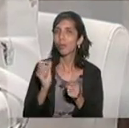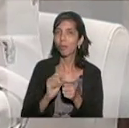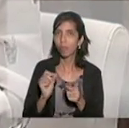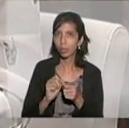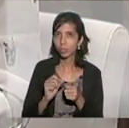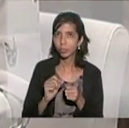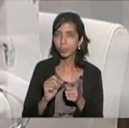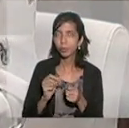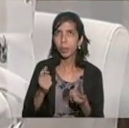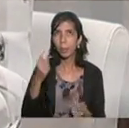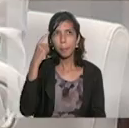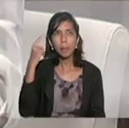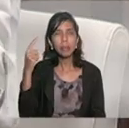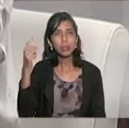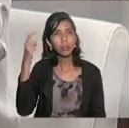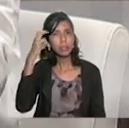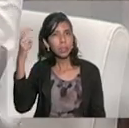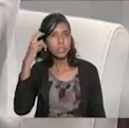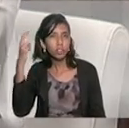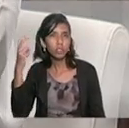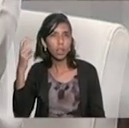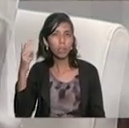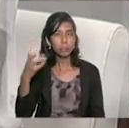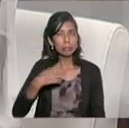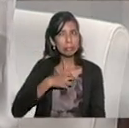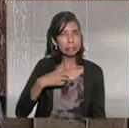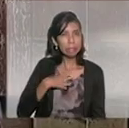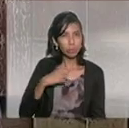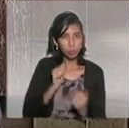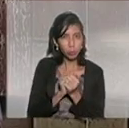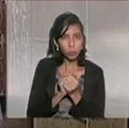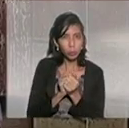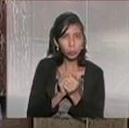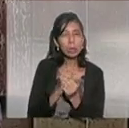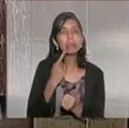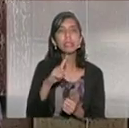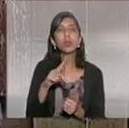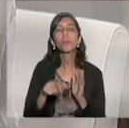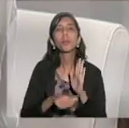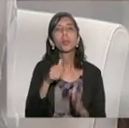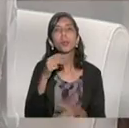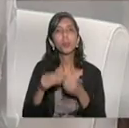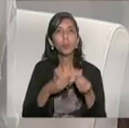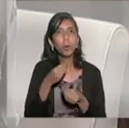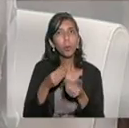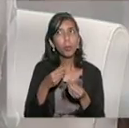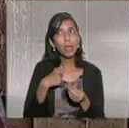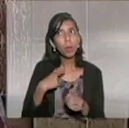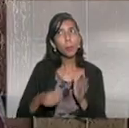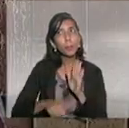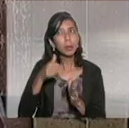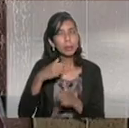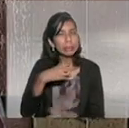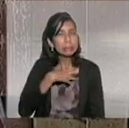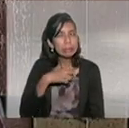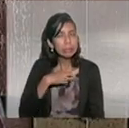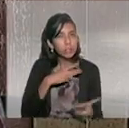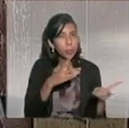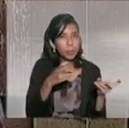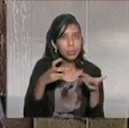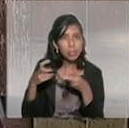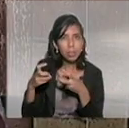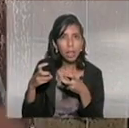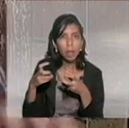encontrou a fórmula. Intelecto, intuição e técnica caminham juntos? Tudo junto. O seu começa primeiro onde? O meu começa primeiro na